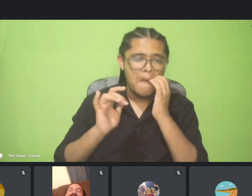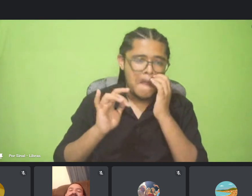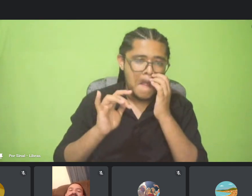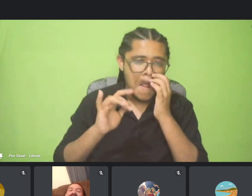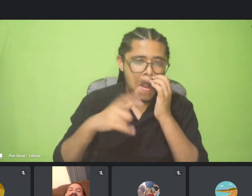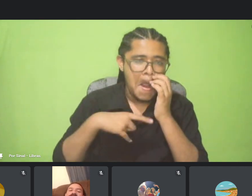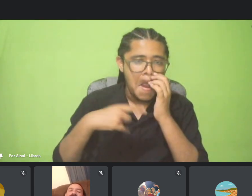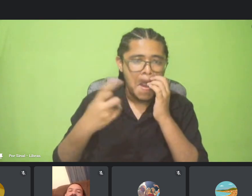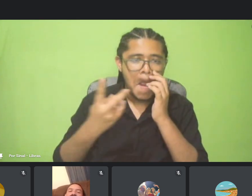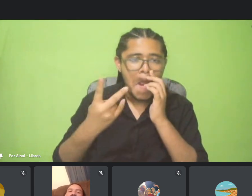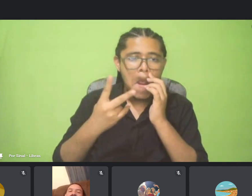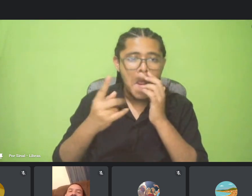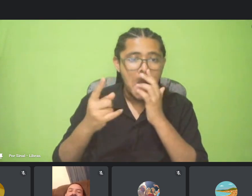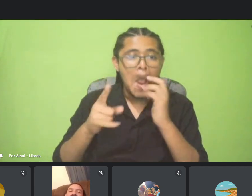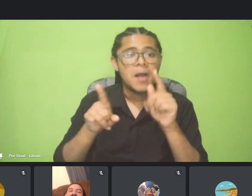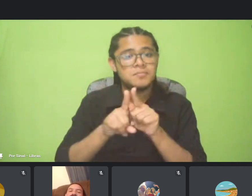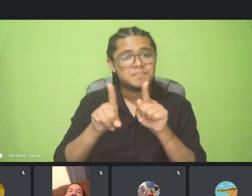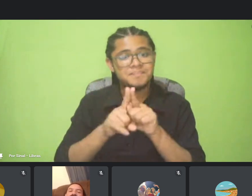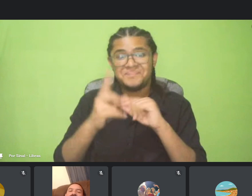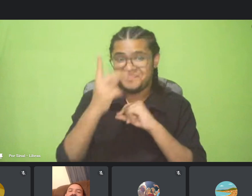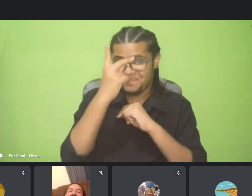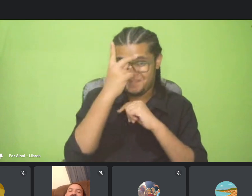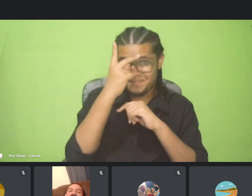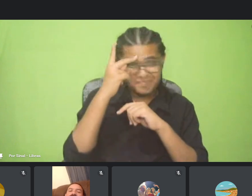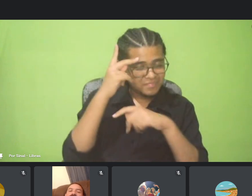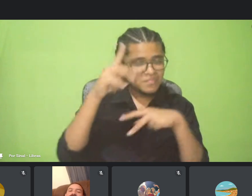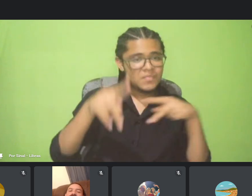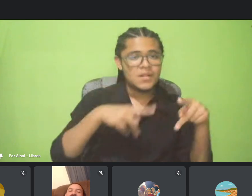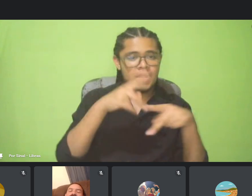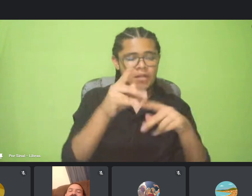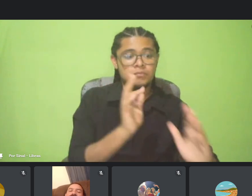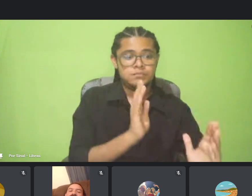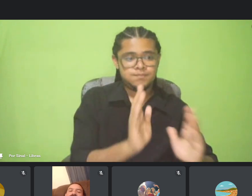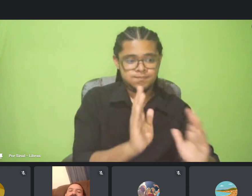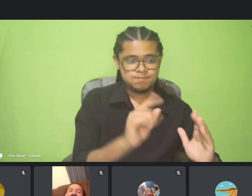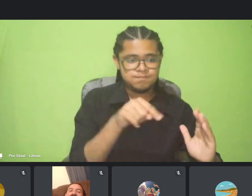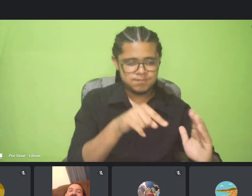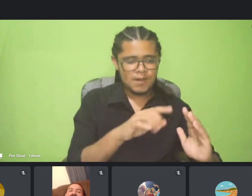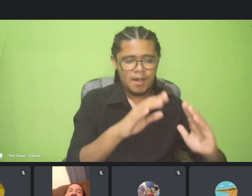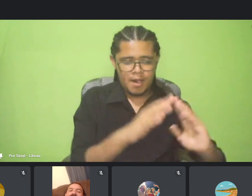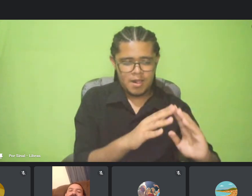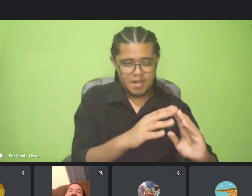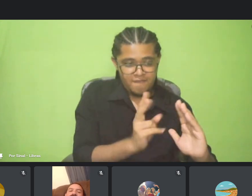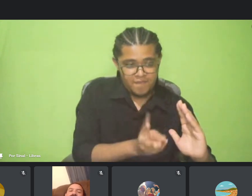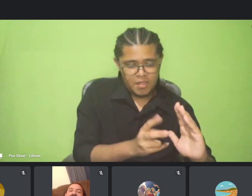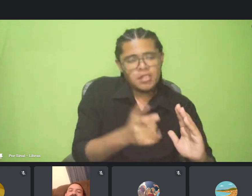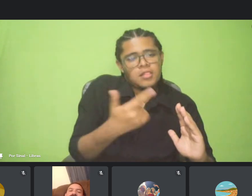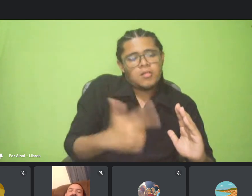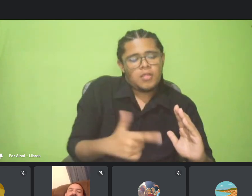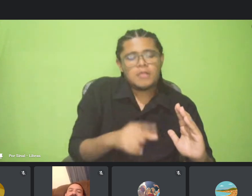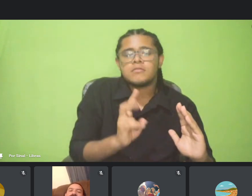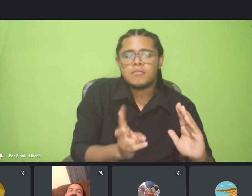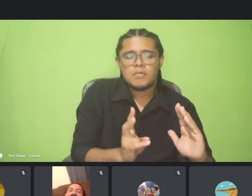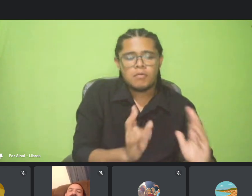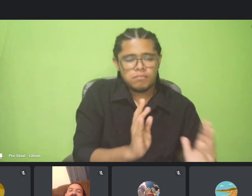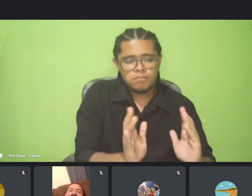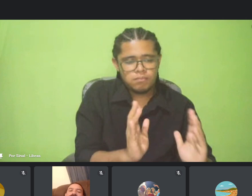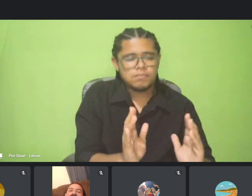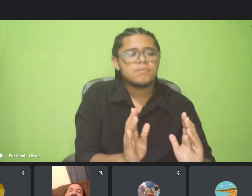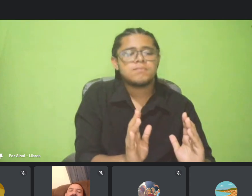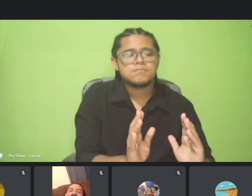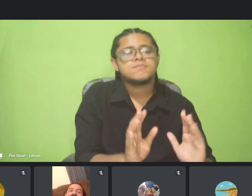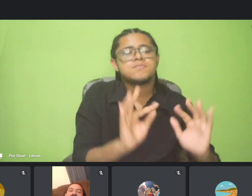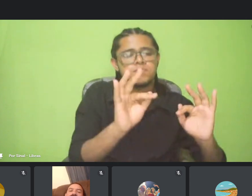o dois, pertencentes à população nômade, então abre esse conceito, ou itinerante, ou no